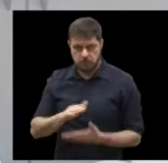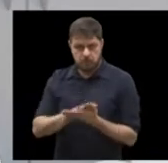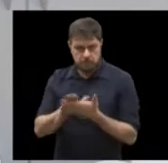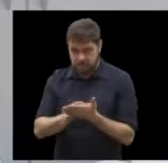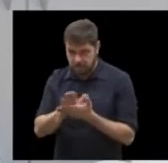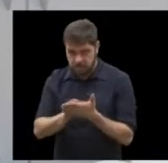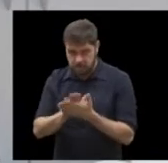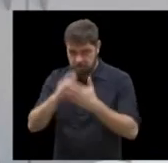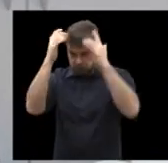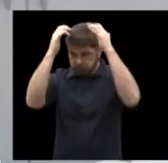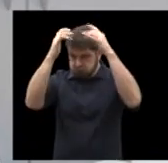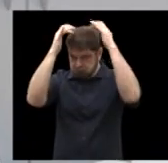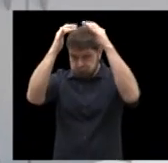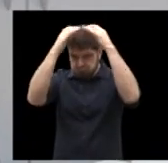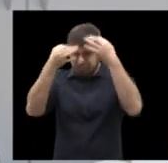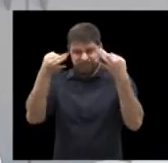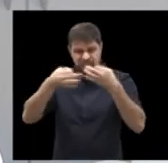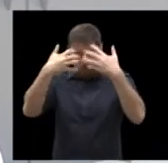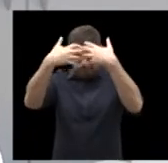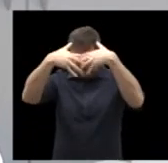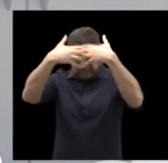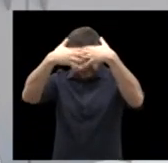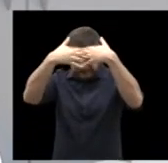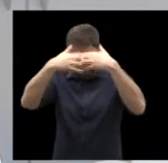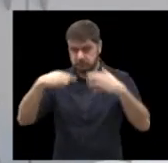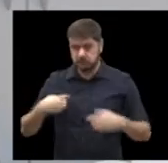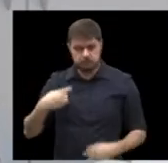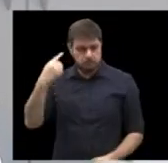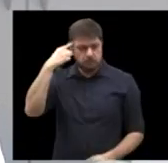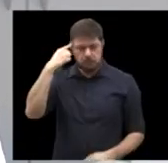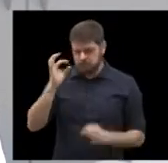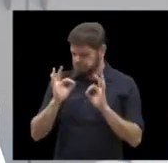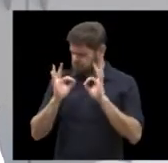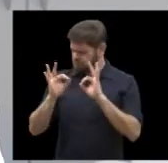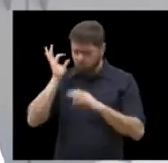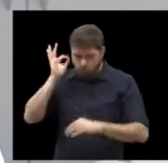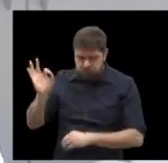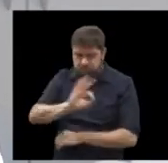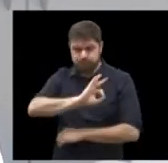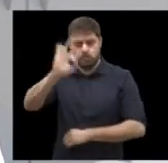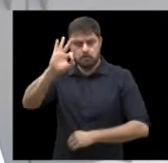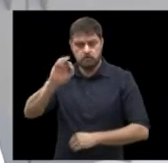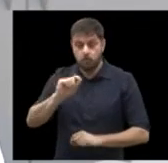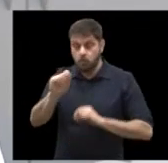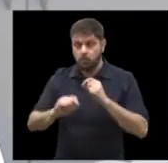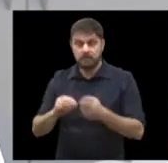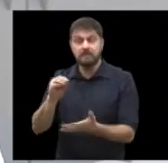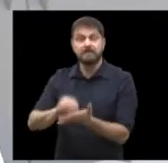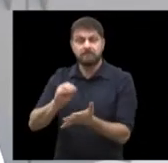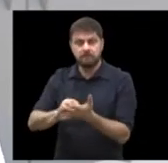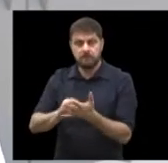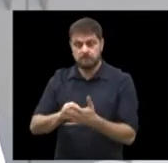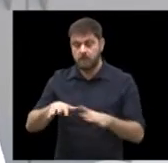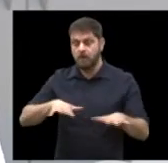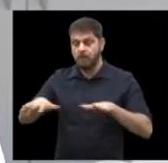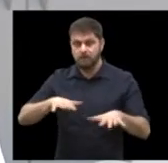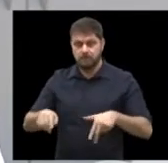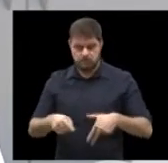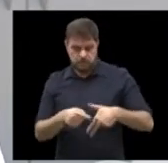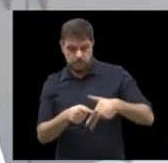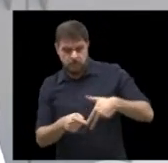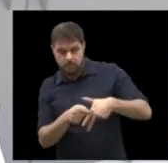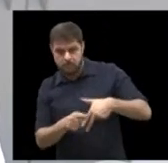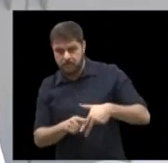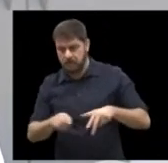parte cognitiva, ele conversa, ele faz tudo, a cabeça dele está ótima, na verdade, né. O que falta mesmo é essa possibilidade dele